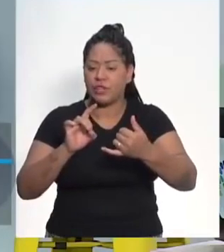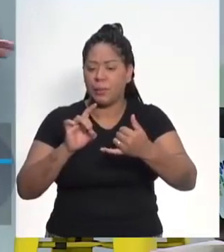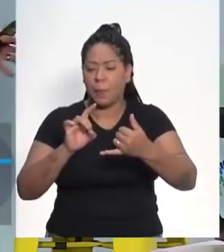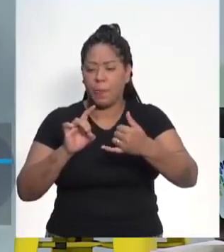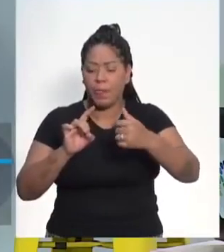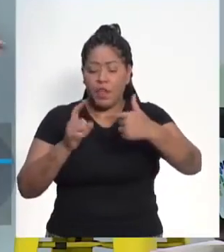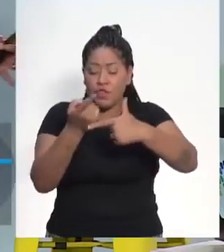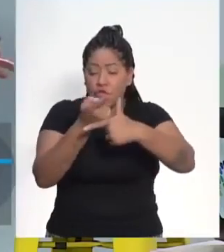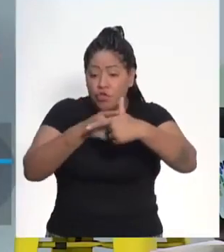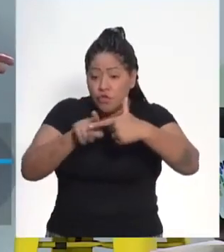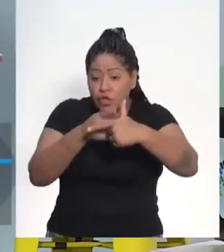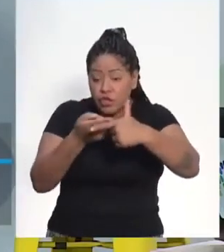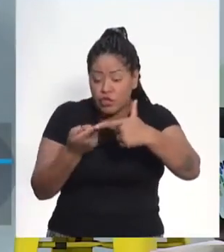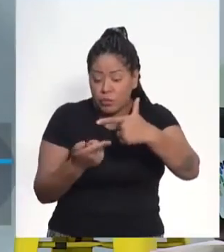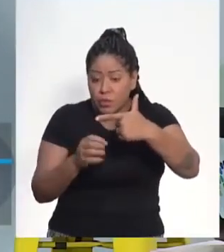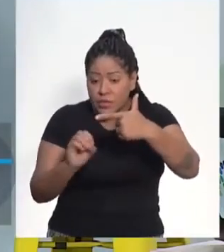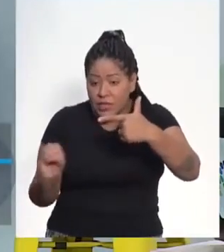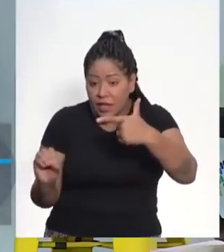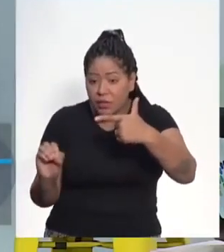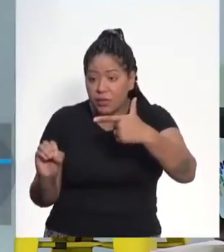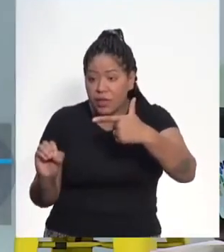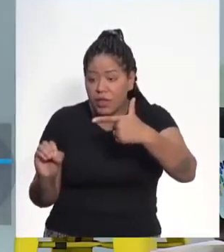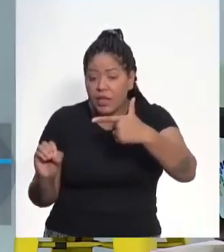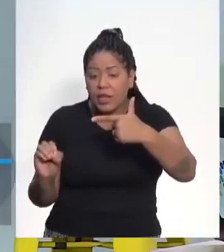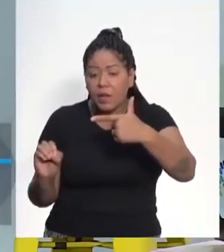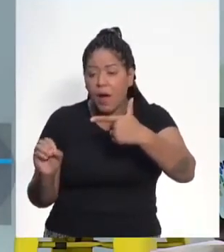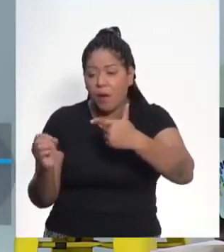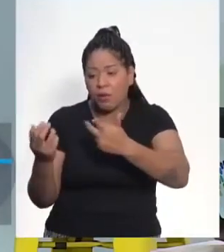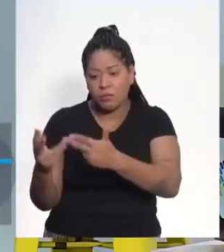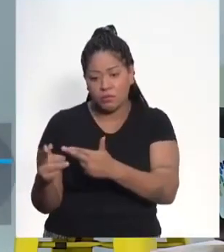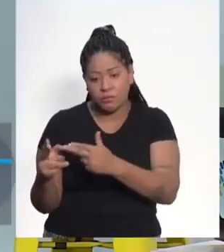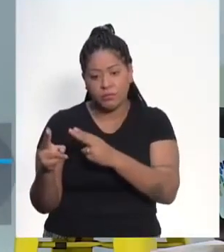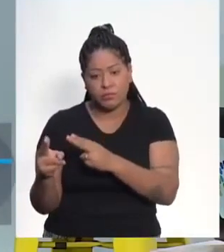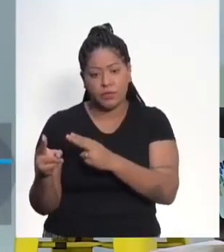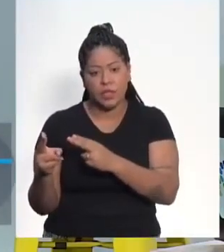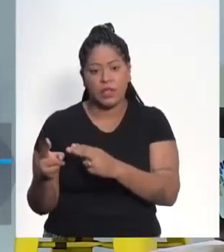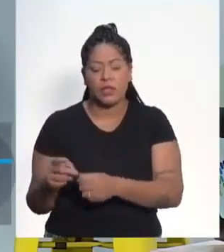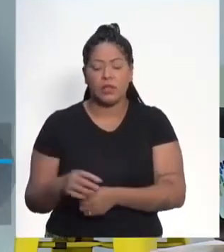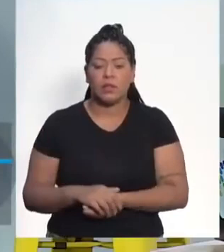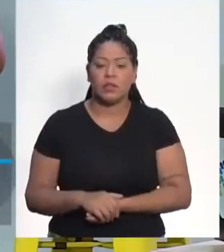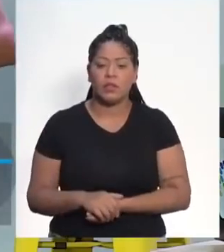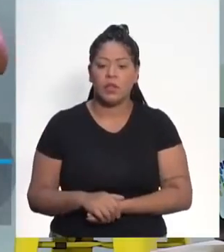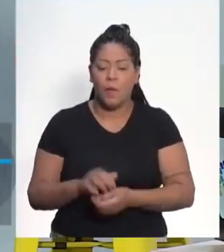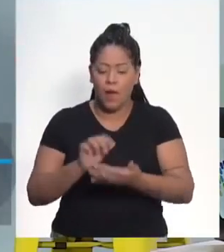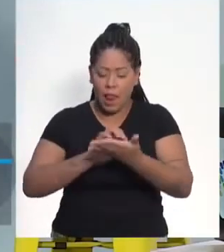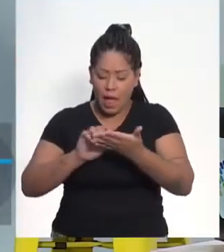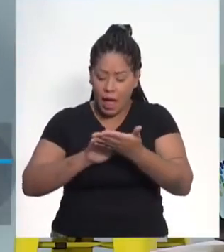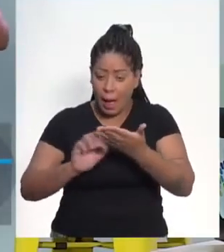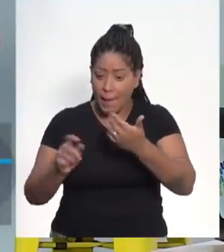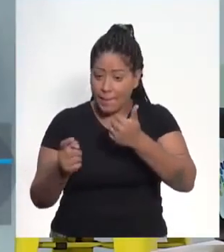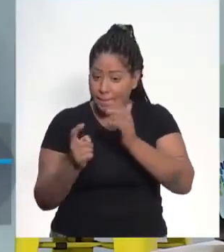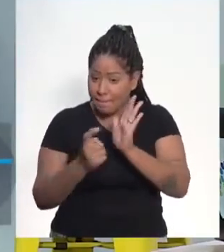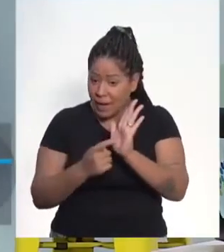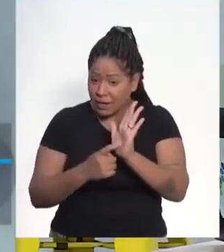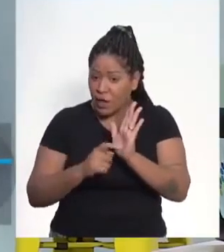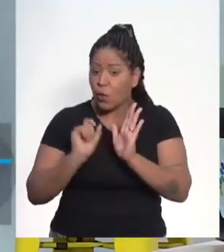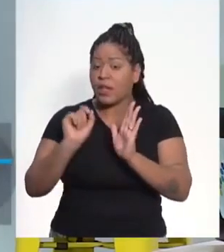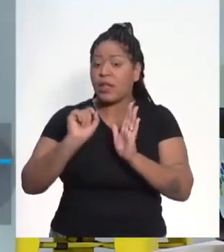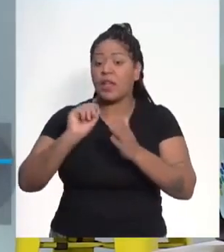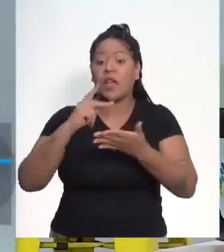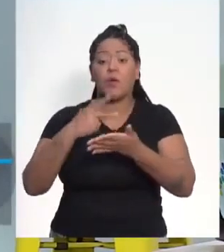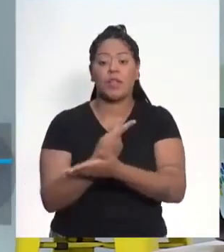seja, fez tudo do mesmo jeito. Então, quando você aperta esse símbolo aqui lá na sua calculadora, o que ele faz? Divide por